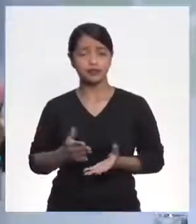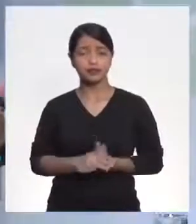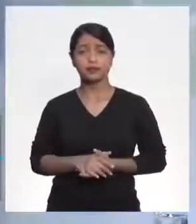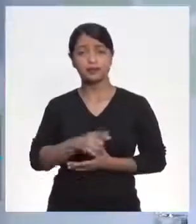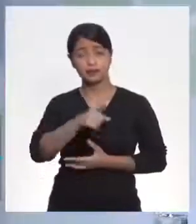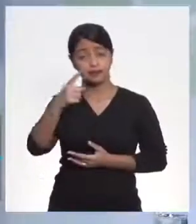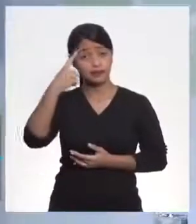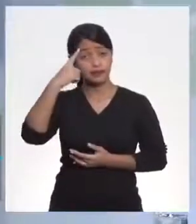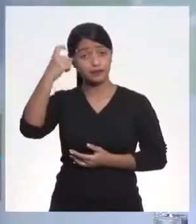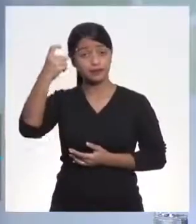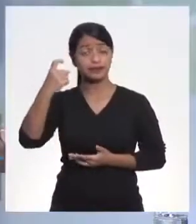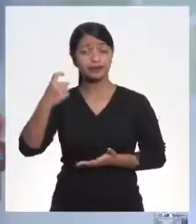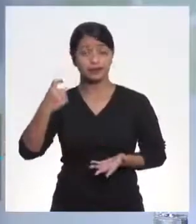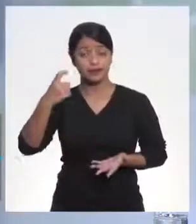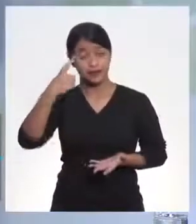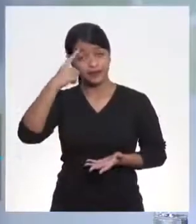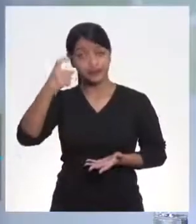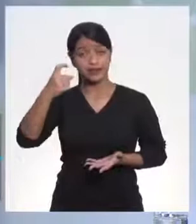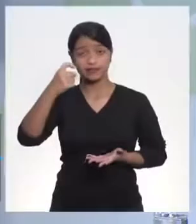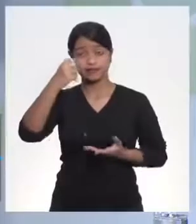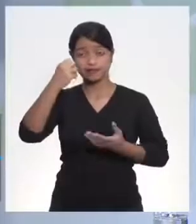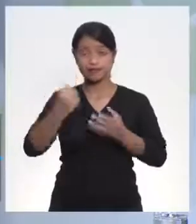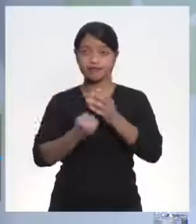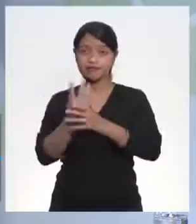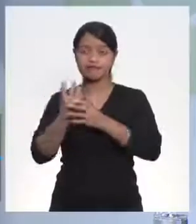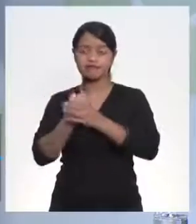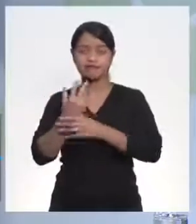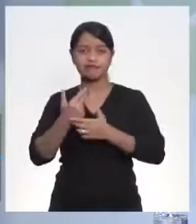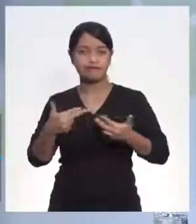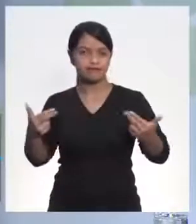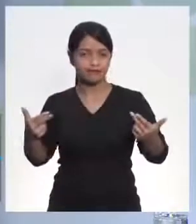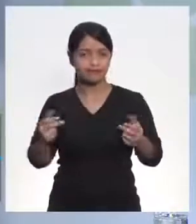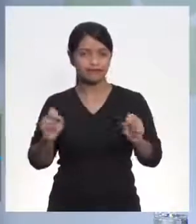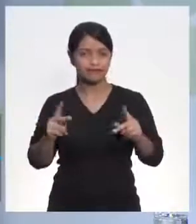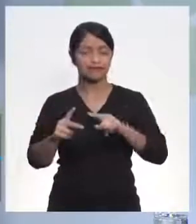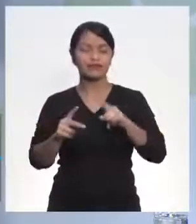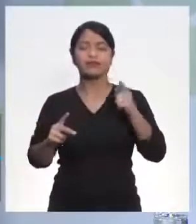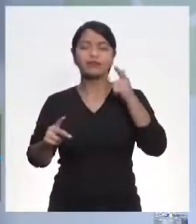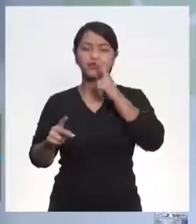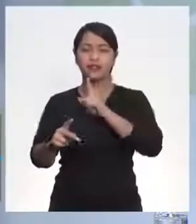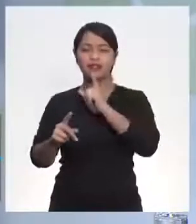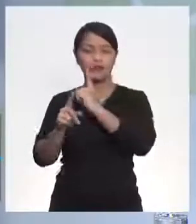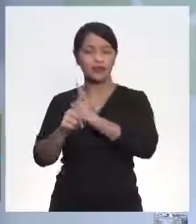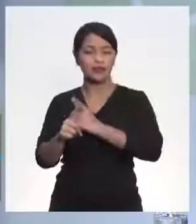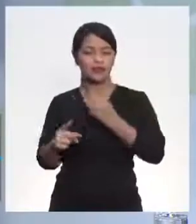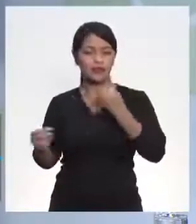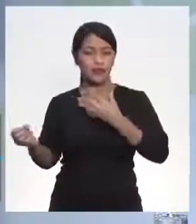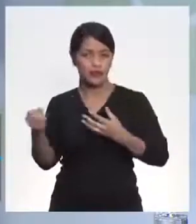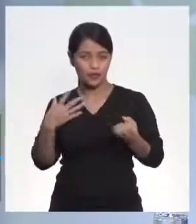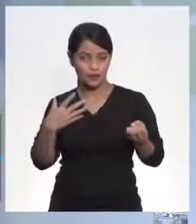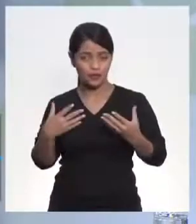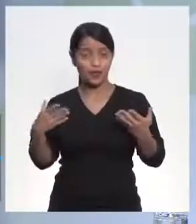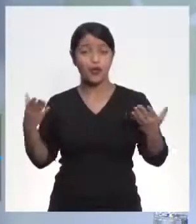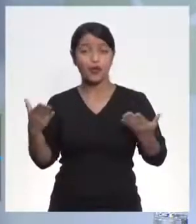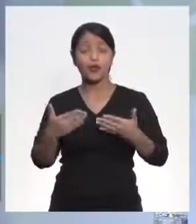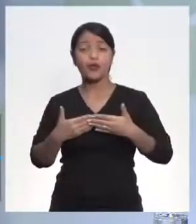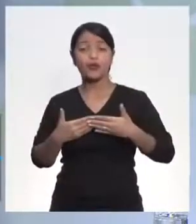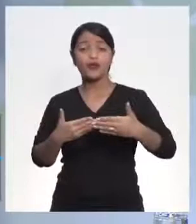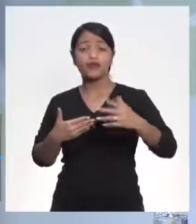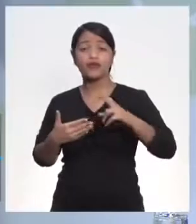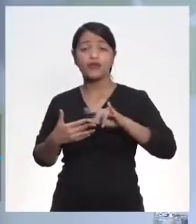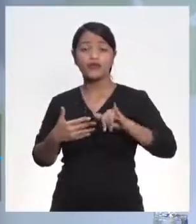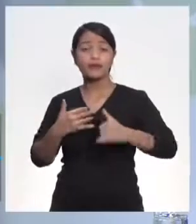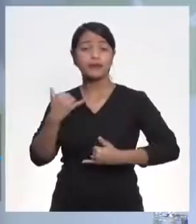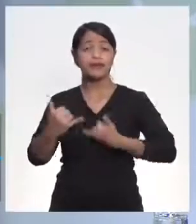Criem, né? Tenham toda essa criatividade, vocês podem criar e encontrar. Hoje na aula nós vamos fazer uma brincadeira para vocês